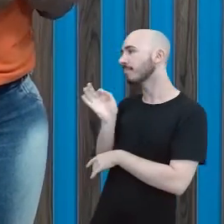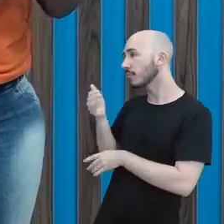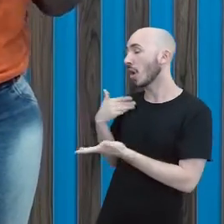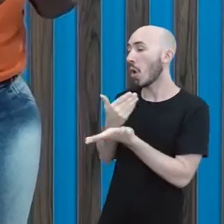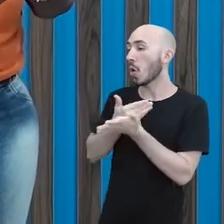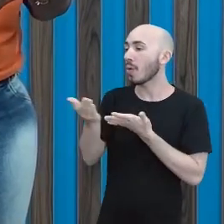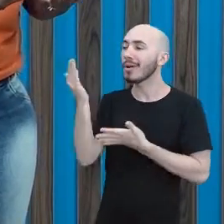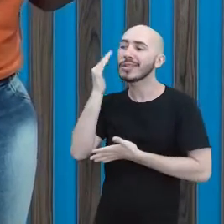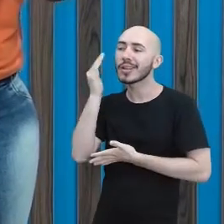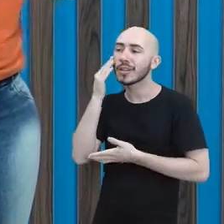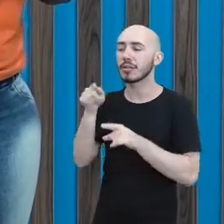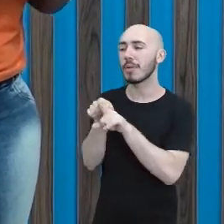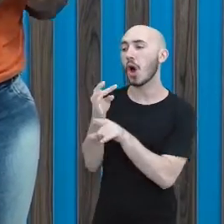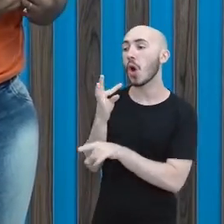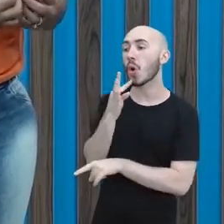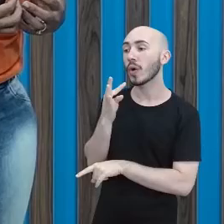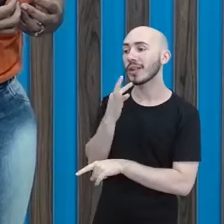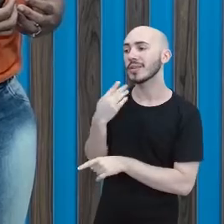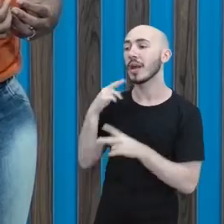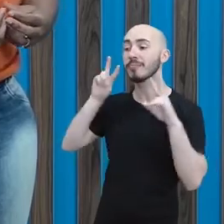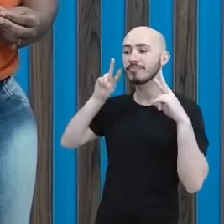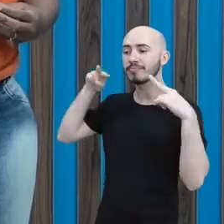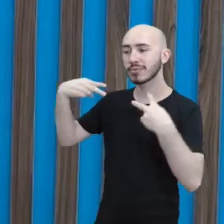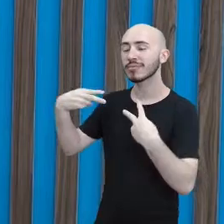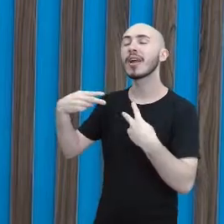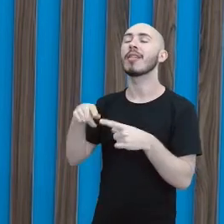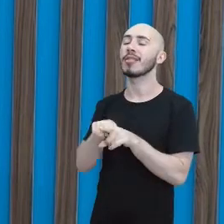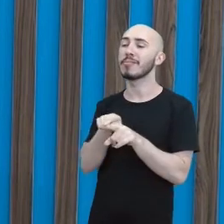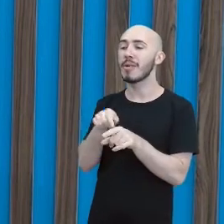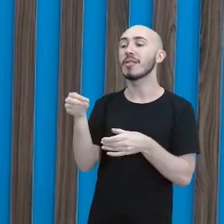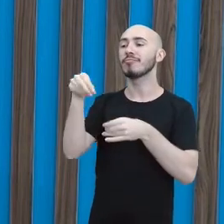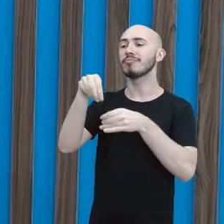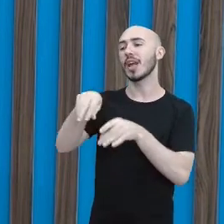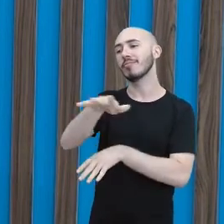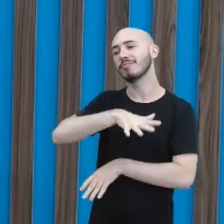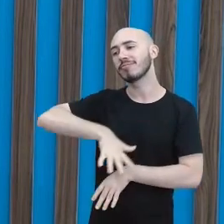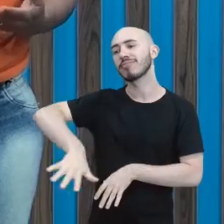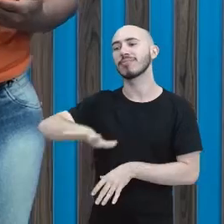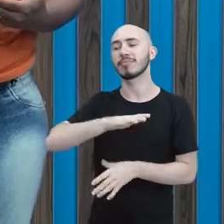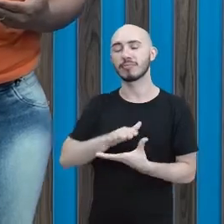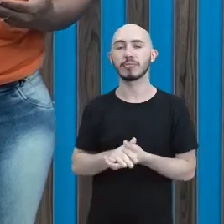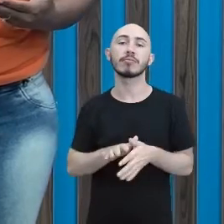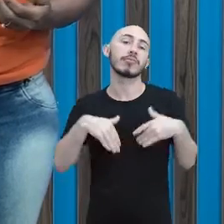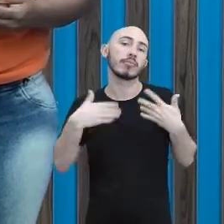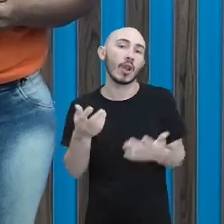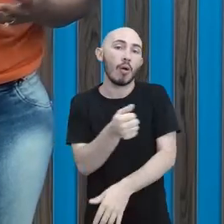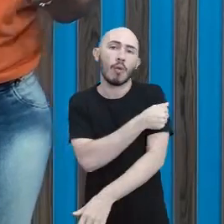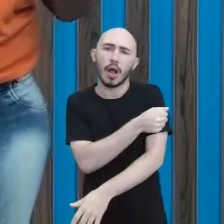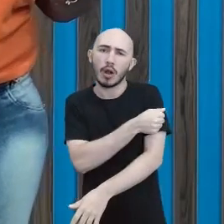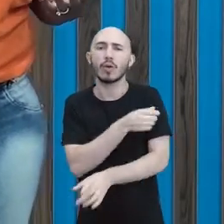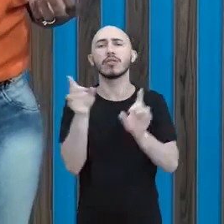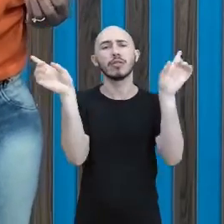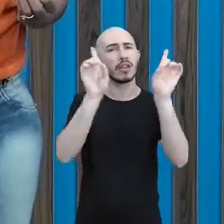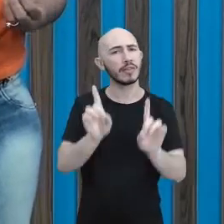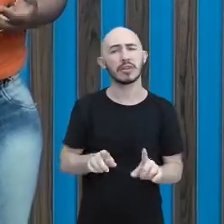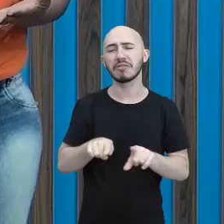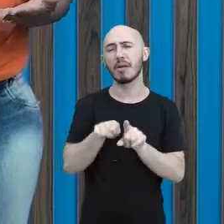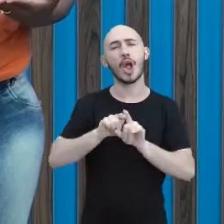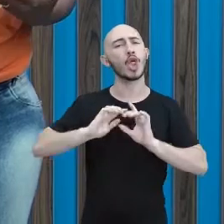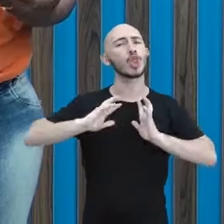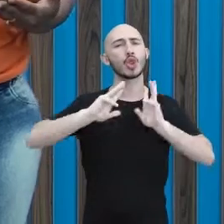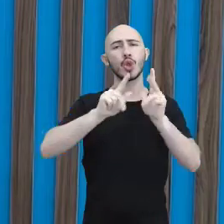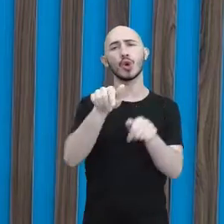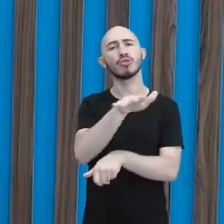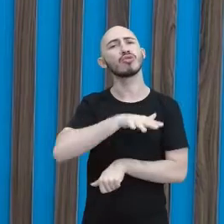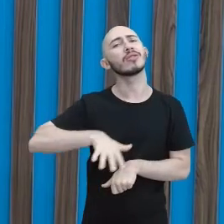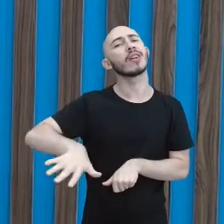e conhecer e se perceber naquele ambiente. Exatamente. Tanto o estudante com deficiência, como todos os estudantes. Exatamente.